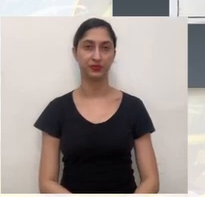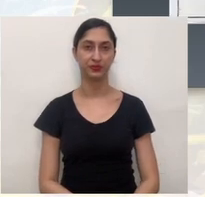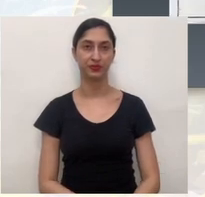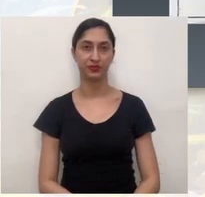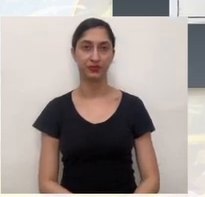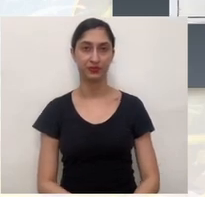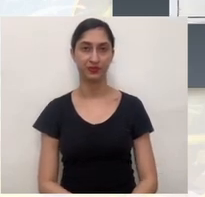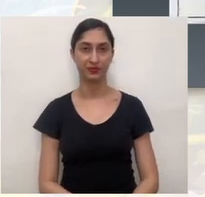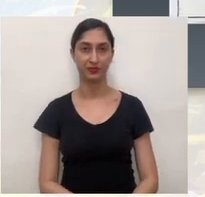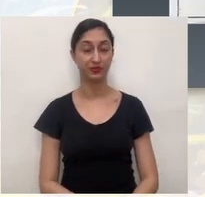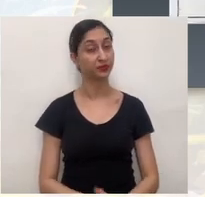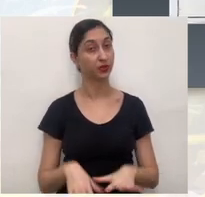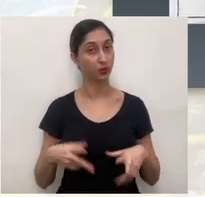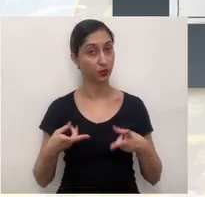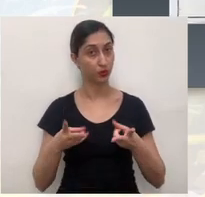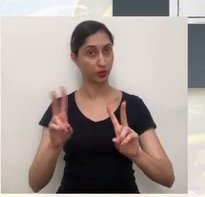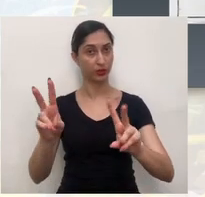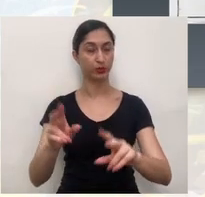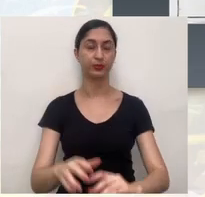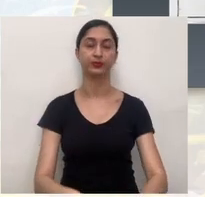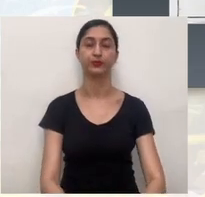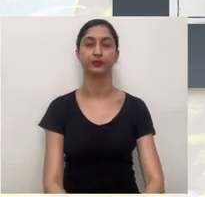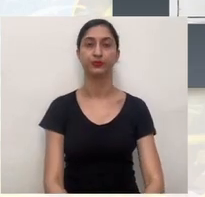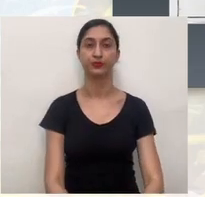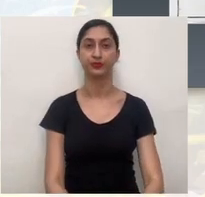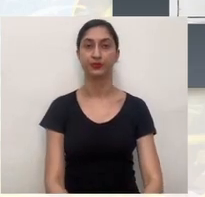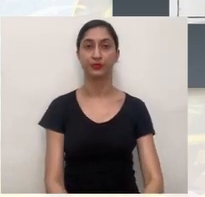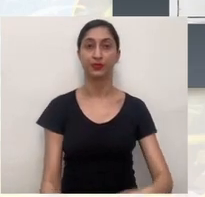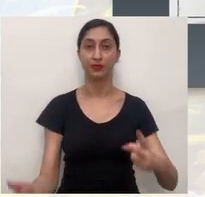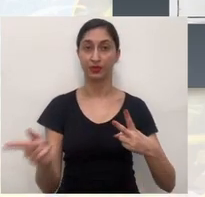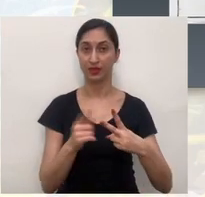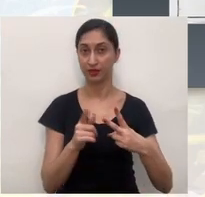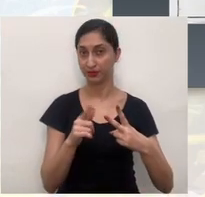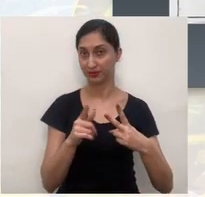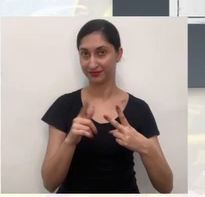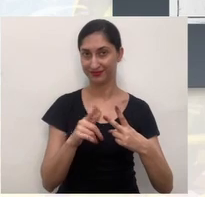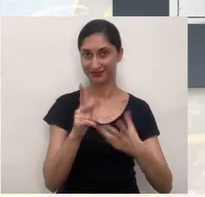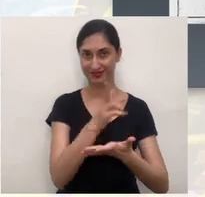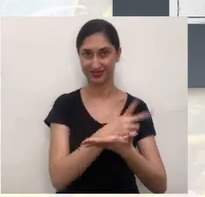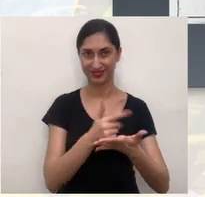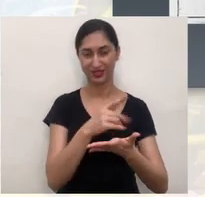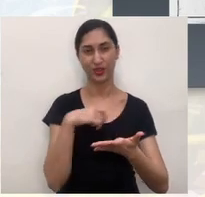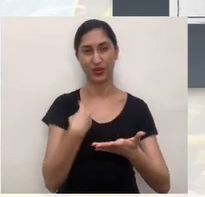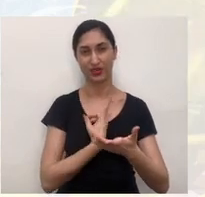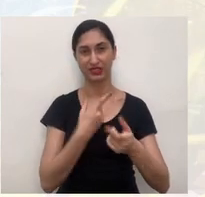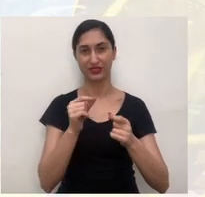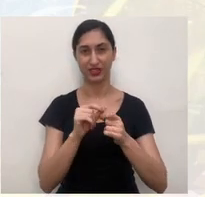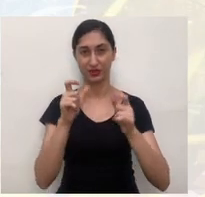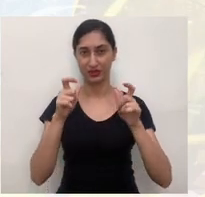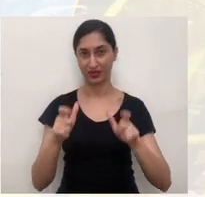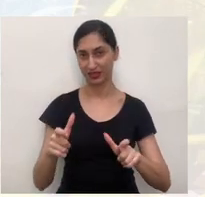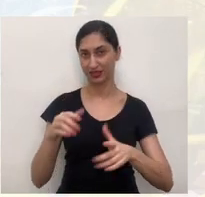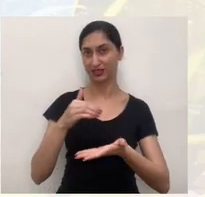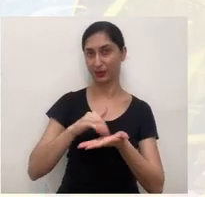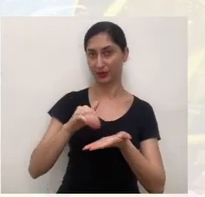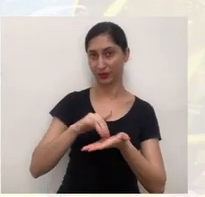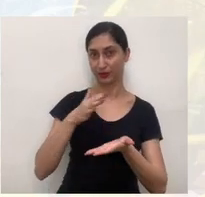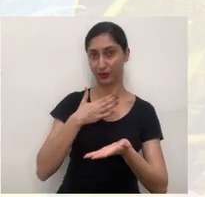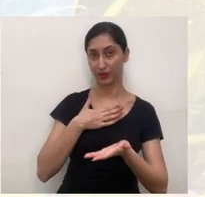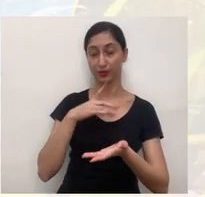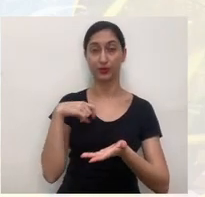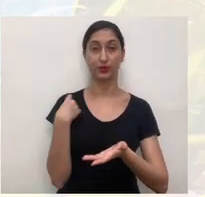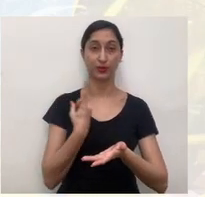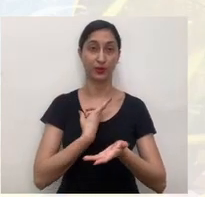Bom, vamos em frente. Aqui, uma segunda planta que a gente costumava fazer no escritório, que é uma planta em que a gente